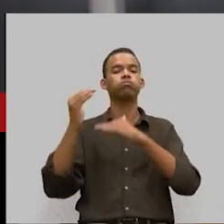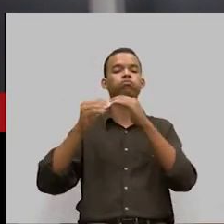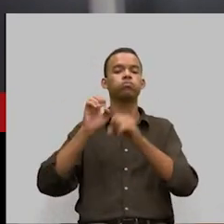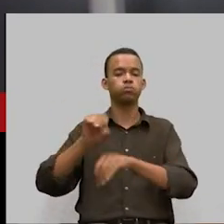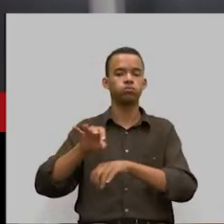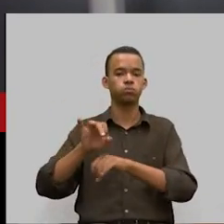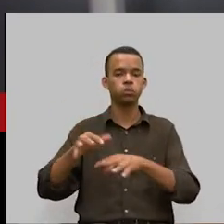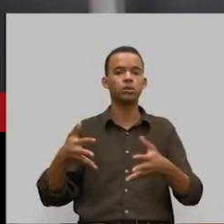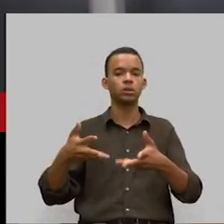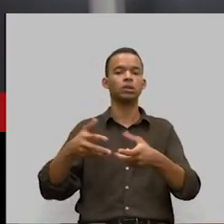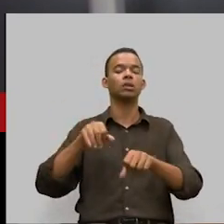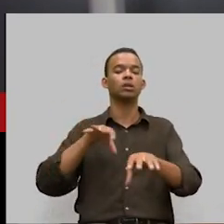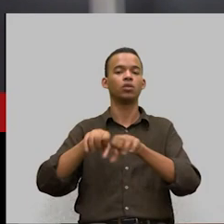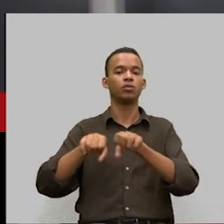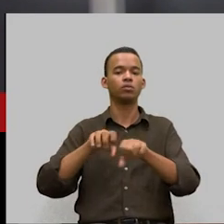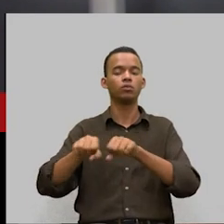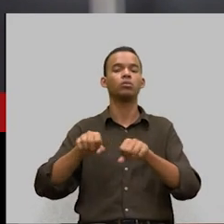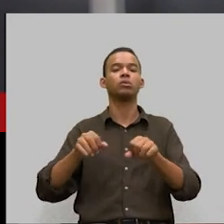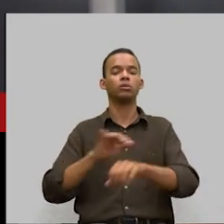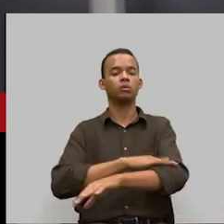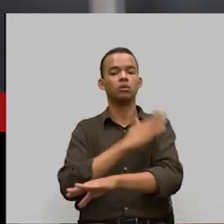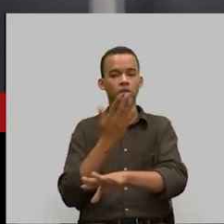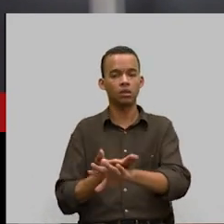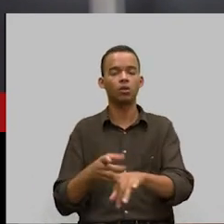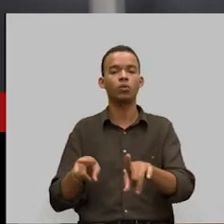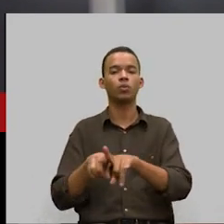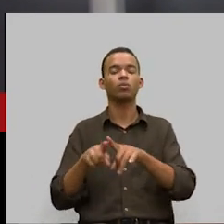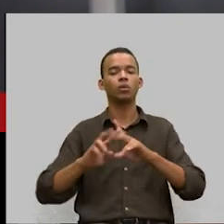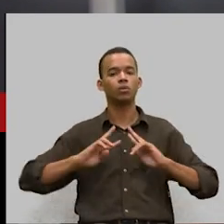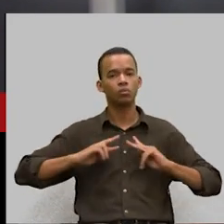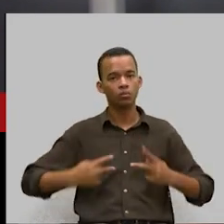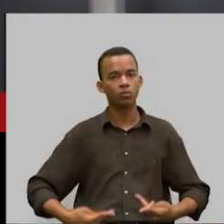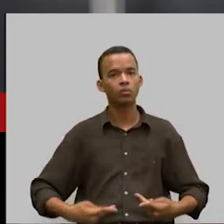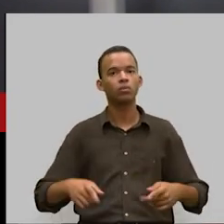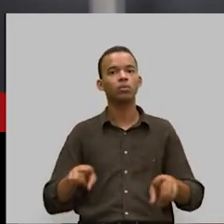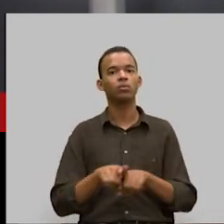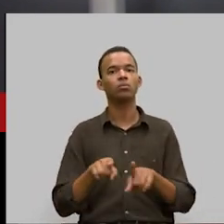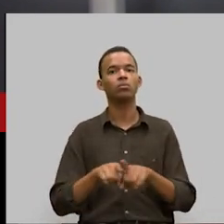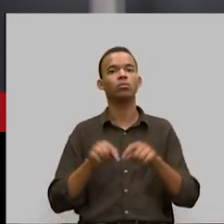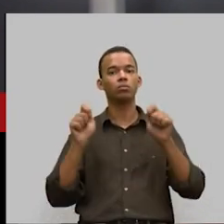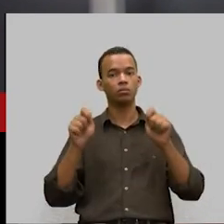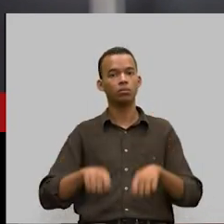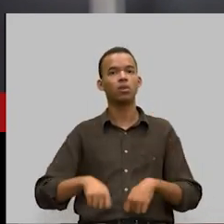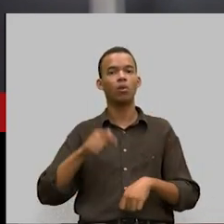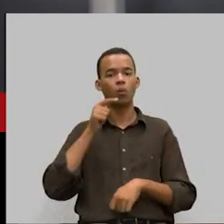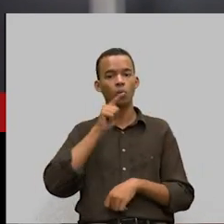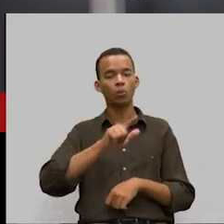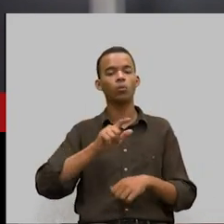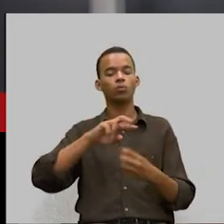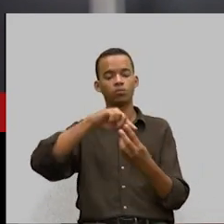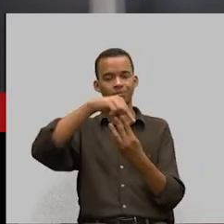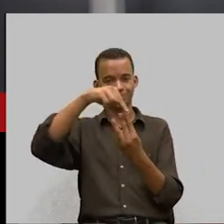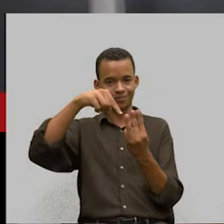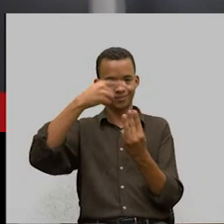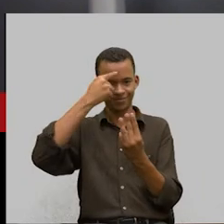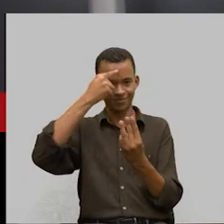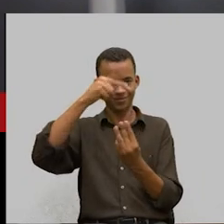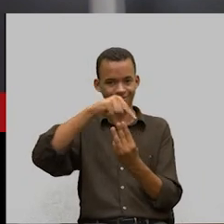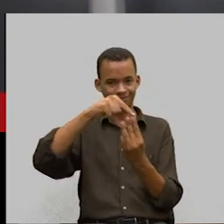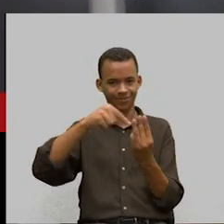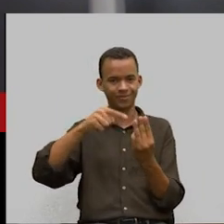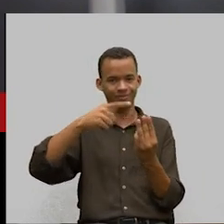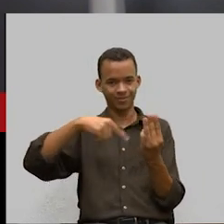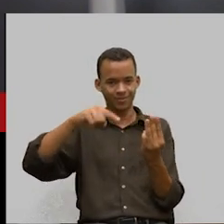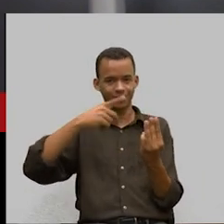uma formação integral com a formação é possível fazer com que aquela Tríade que normalmente a